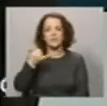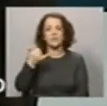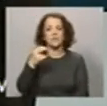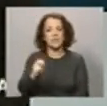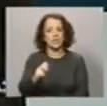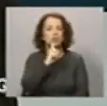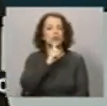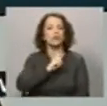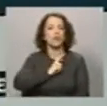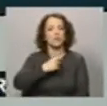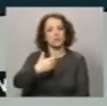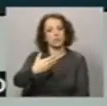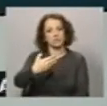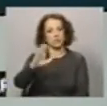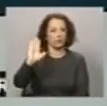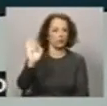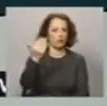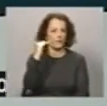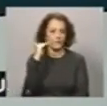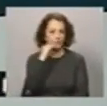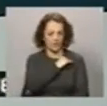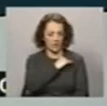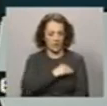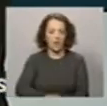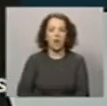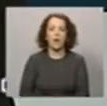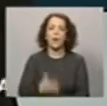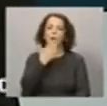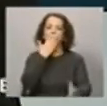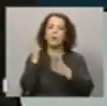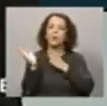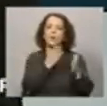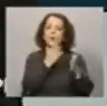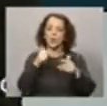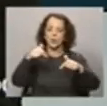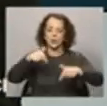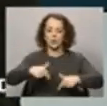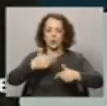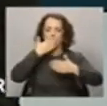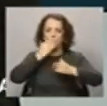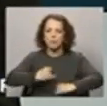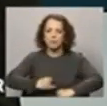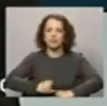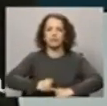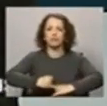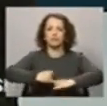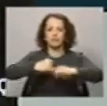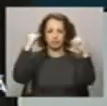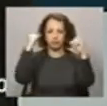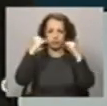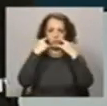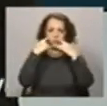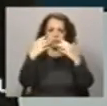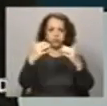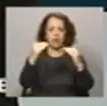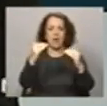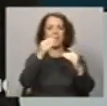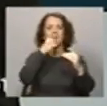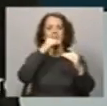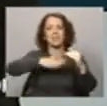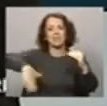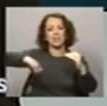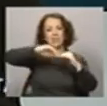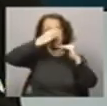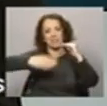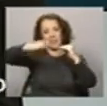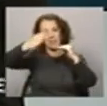Guarda 17 graus, a cidade mais fria, o vento também do quadrante sul, fraco ou moderado, um pouco mais intenso nas terras altas. Também na